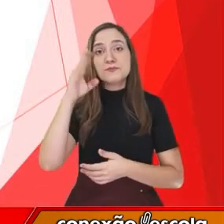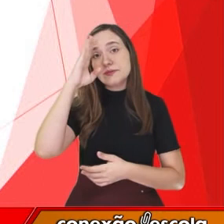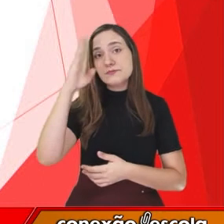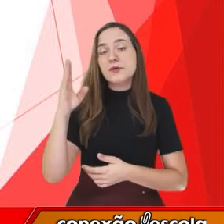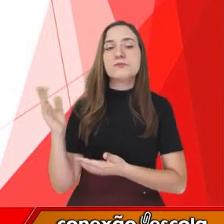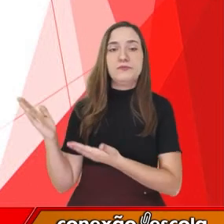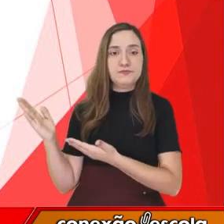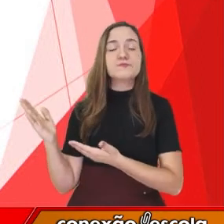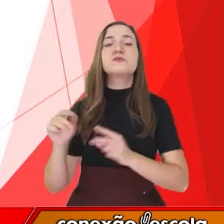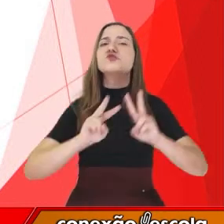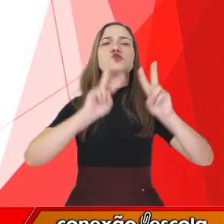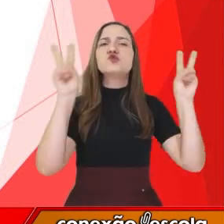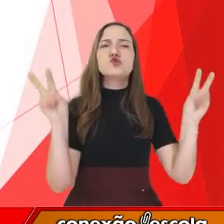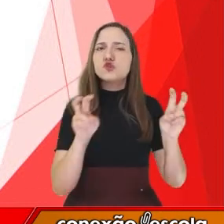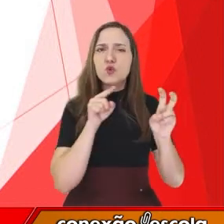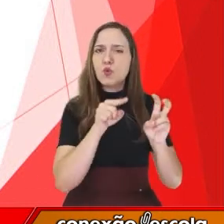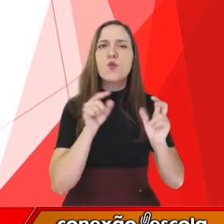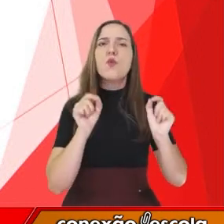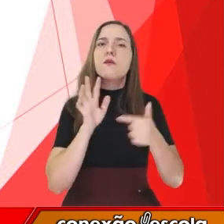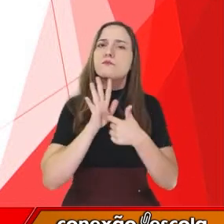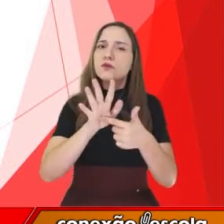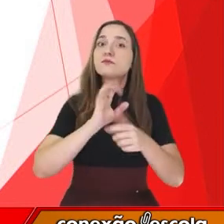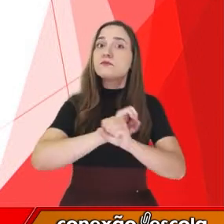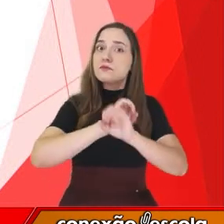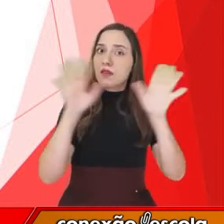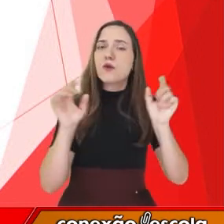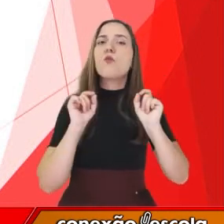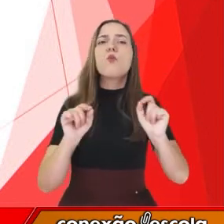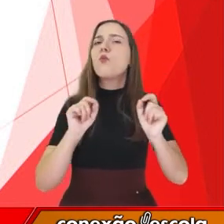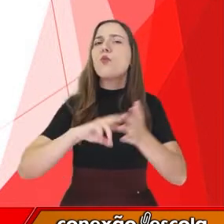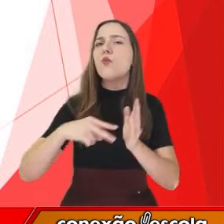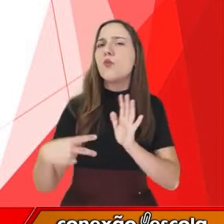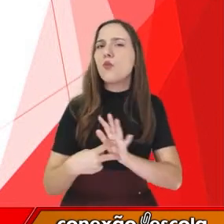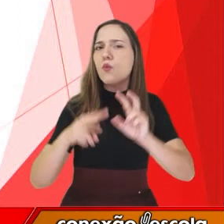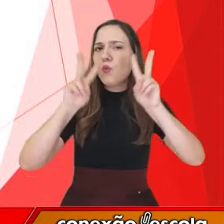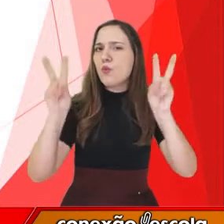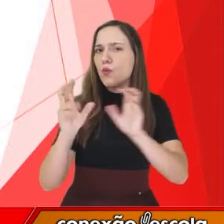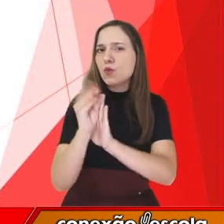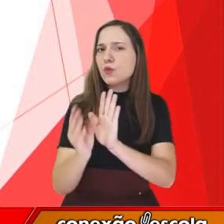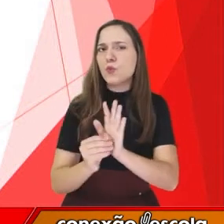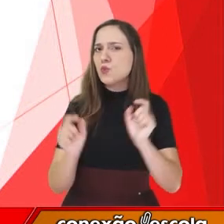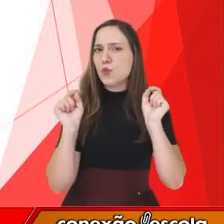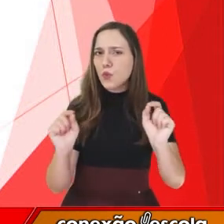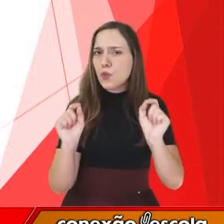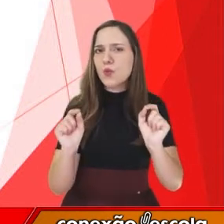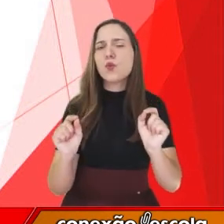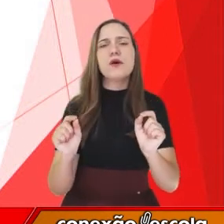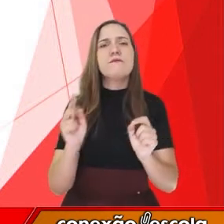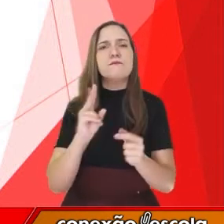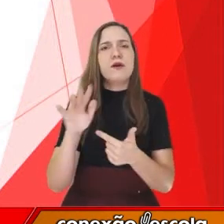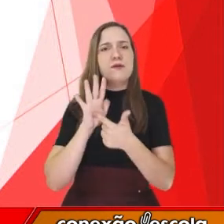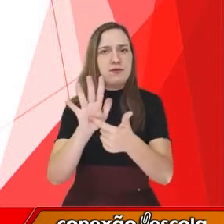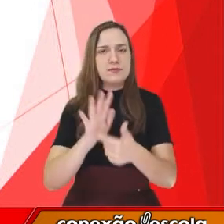O título, que apresenta de forma clara e direta o que as informações presentes no